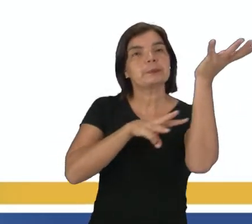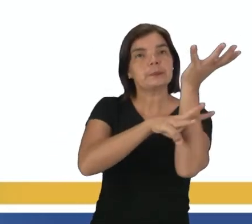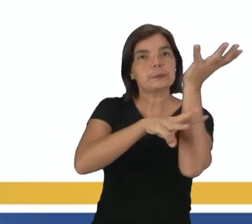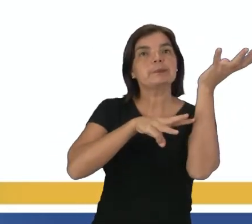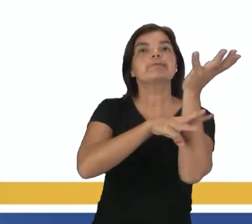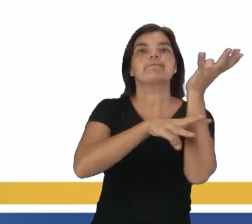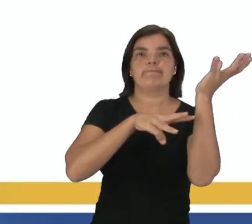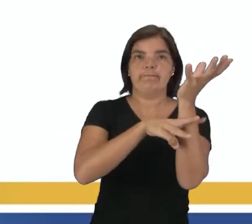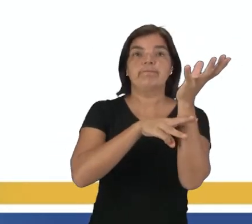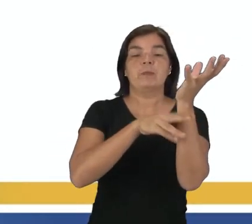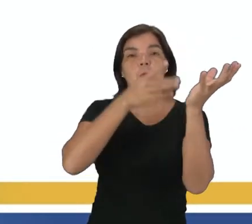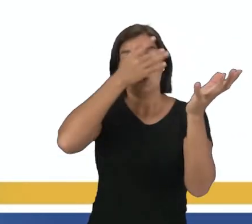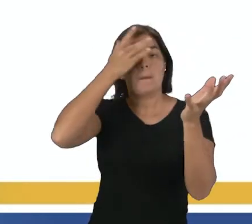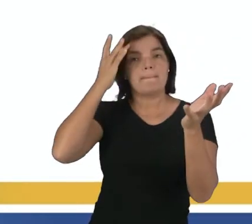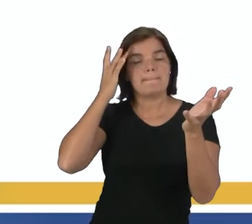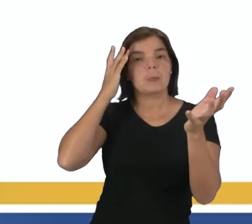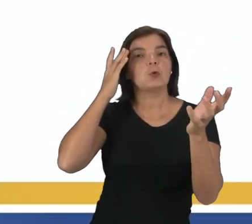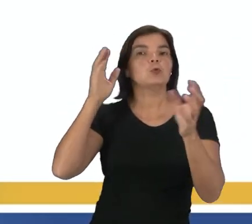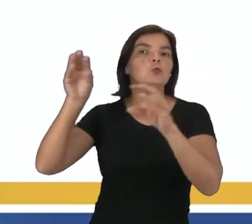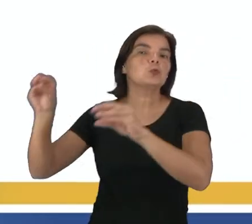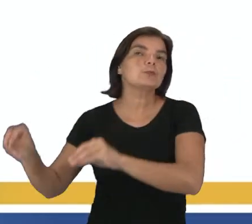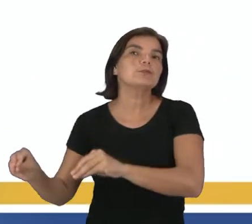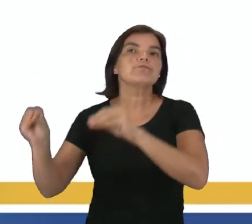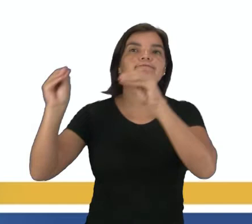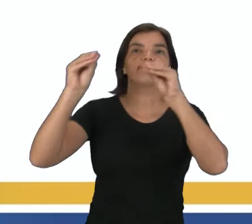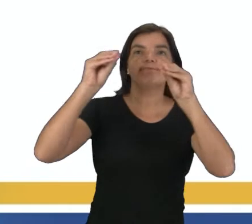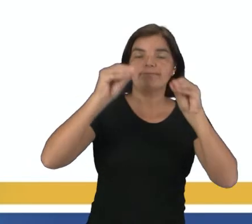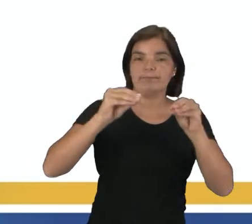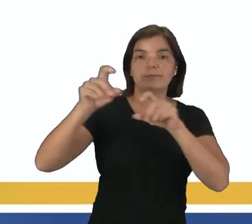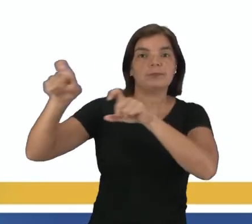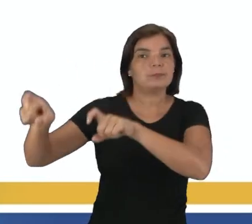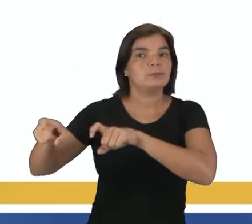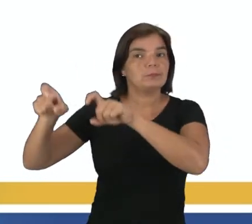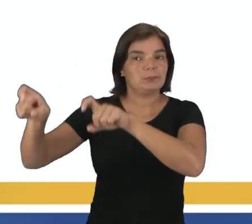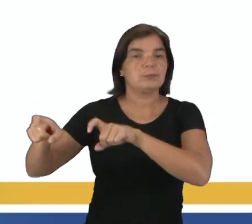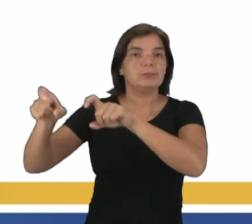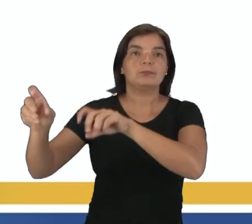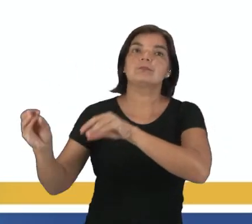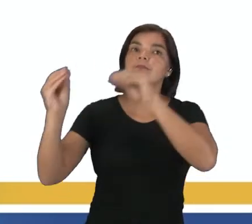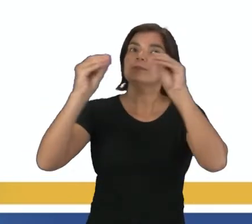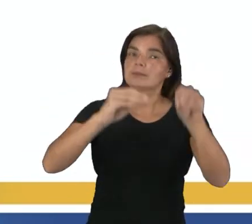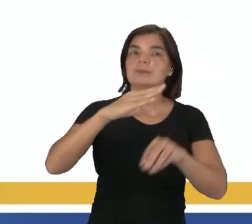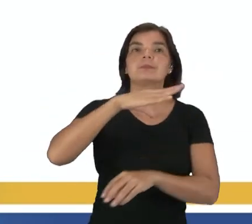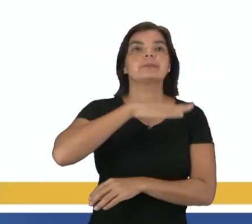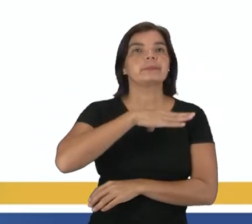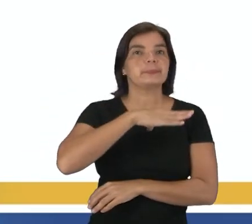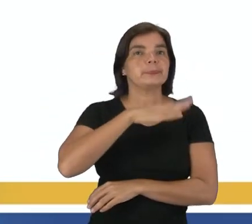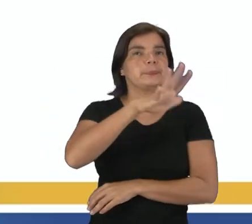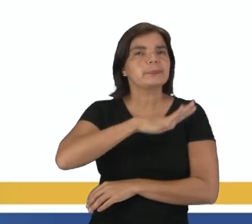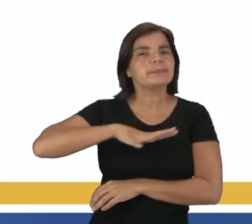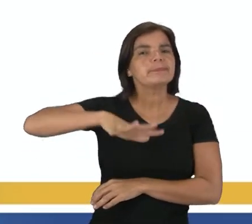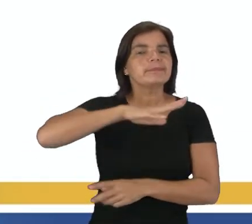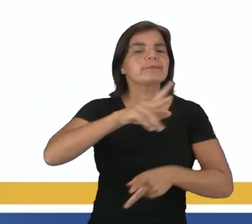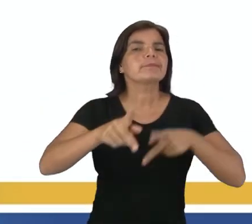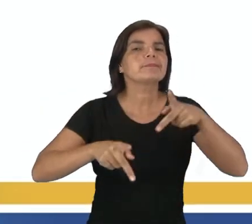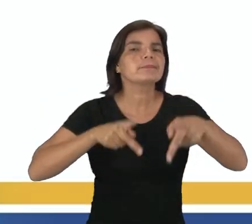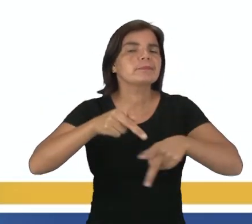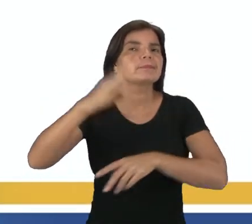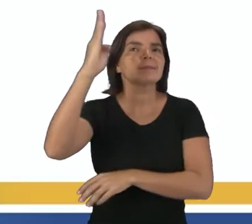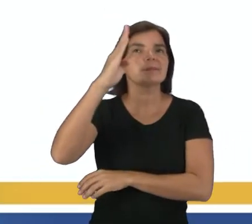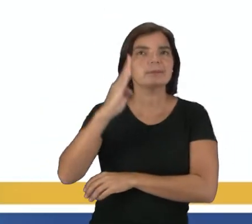rural, um fluxo grande de pessoas migrou da zona rural para a zona urbana. Isso fez com que a maioria da